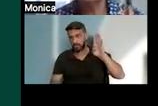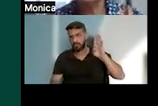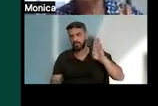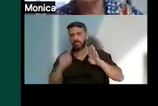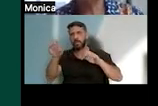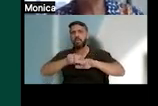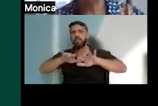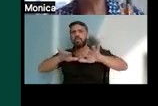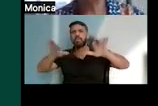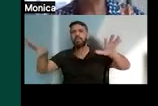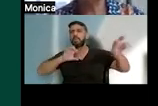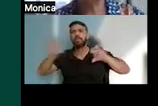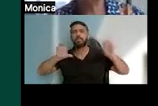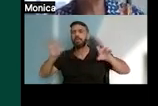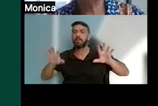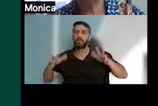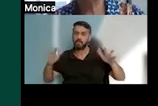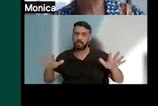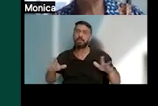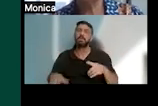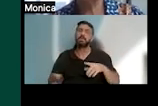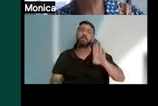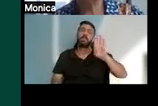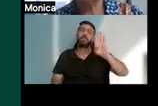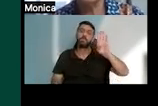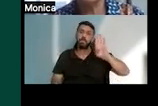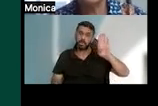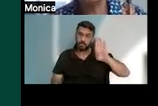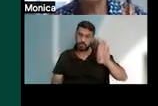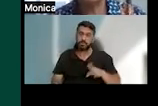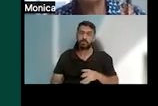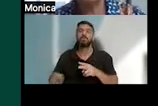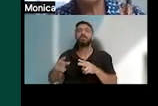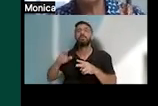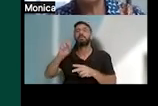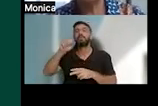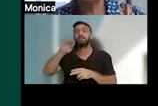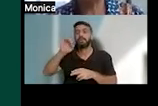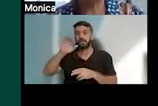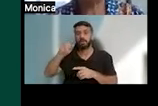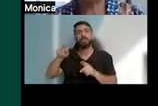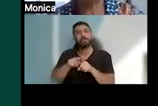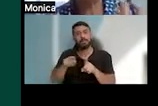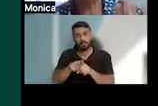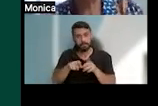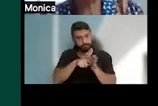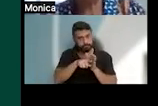Então, uma parte grande da biologia sintética também lida com armas biológicas para estudar que